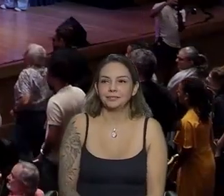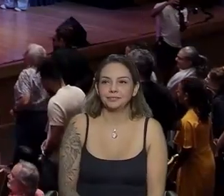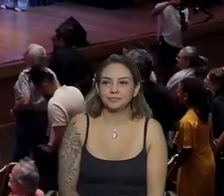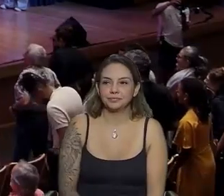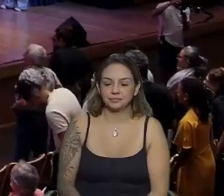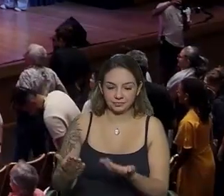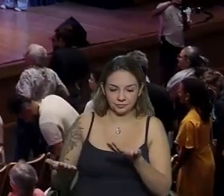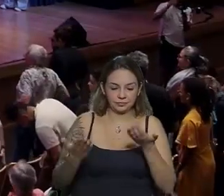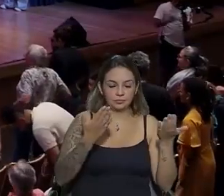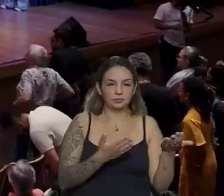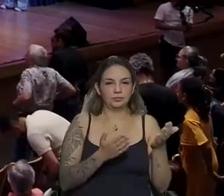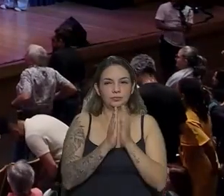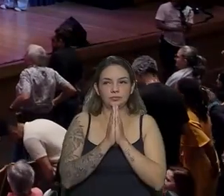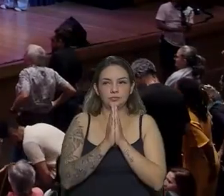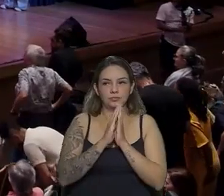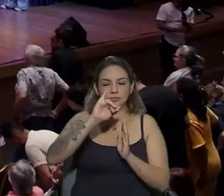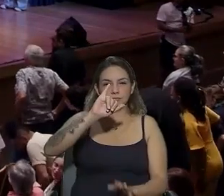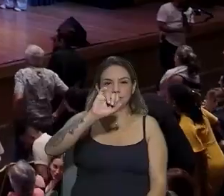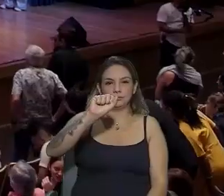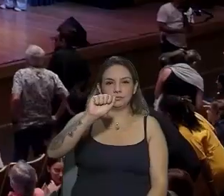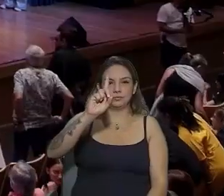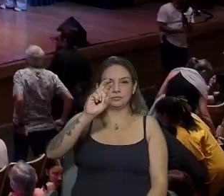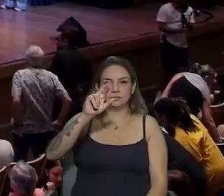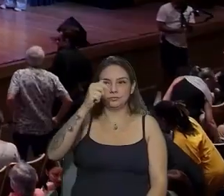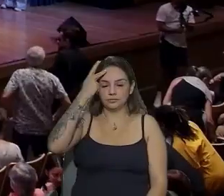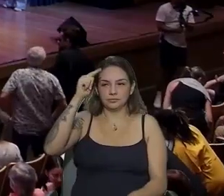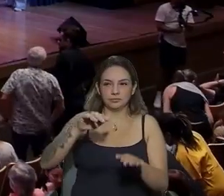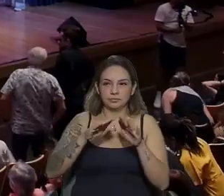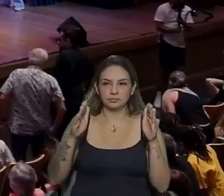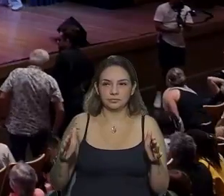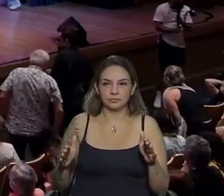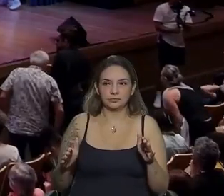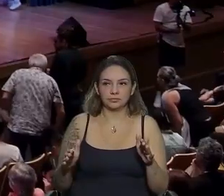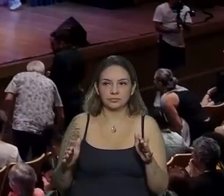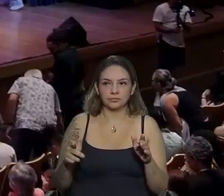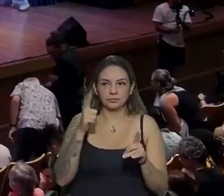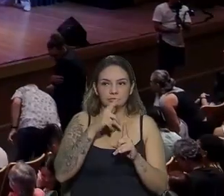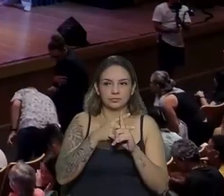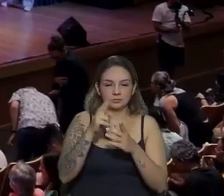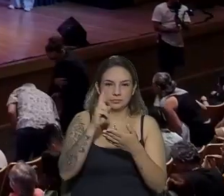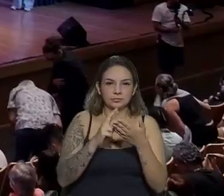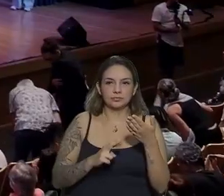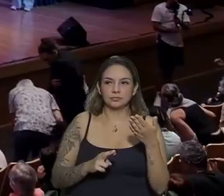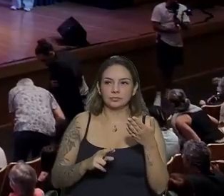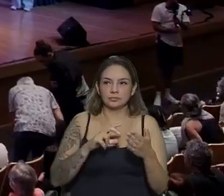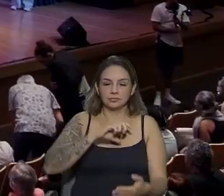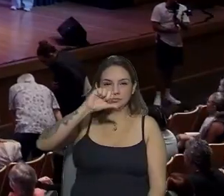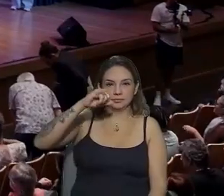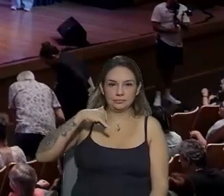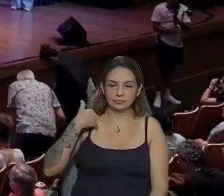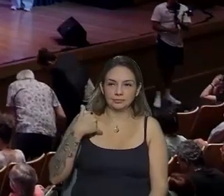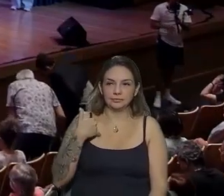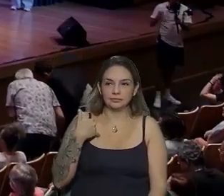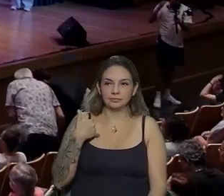Agora eu quero convidar a Isadora Helena Nunes para vir ao palco. Ela é uma das vencedoras do prêmio de redação, ela tem 9